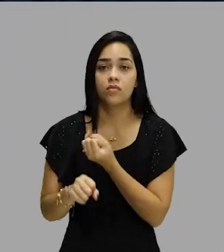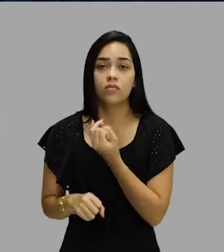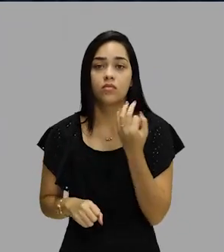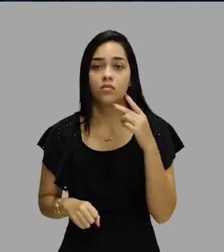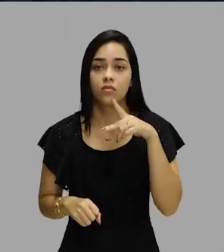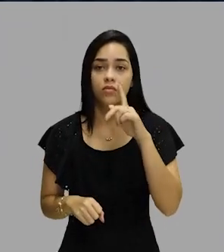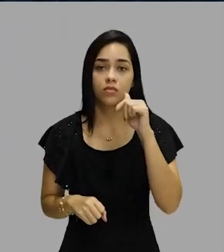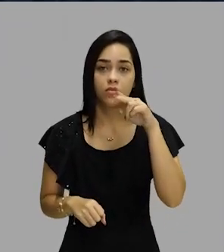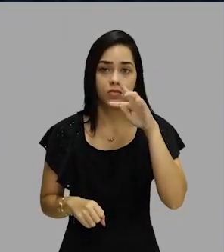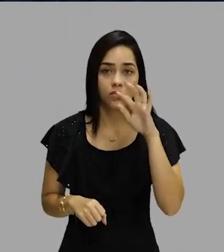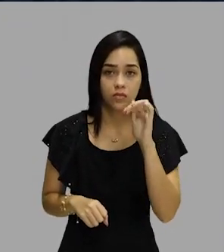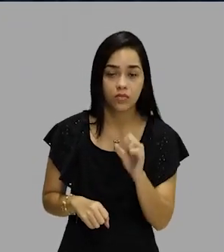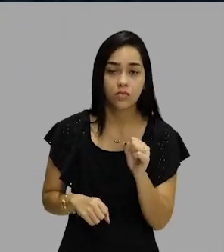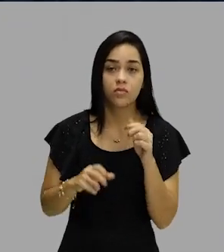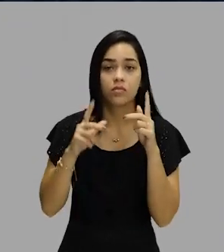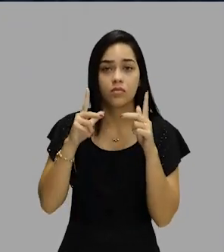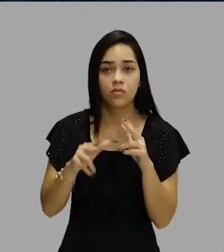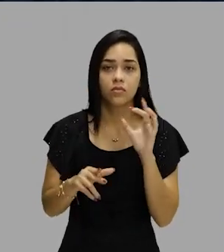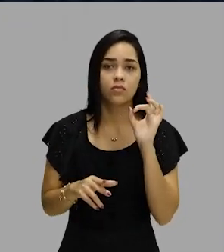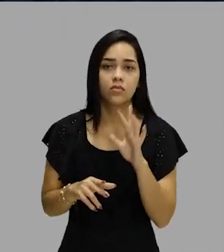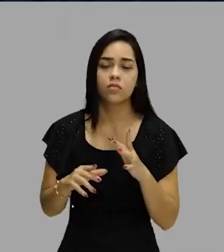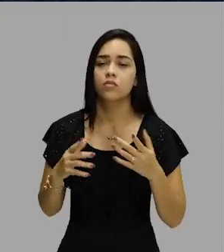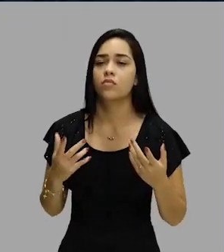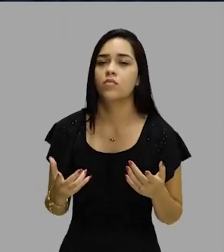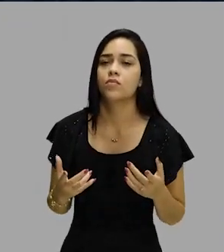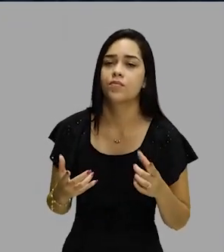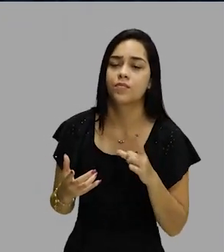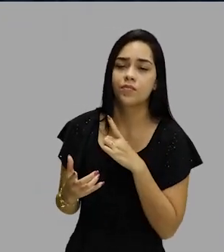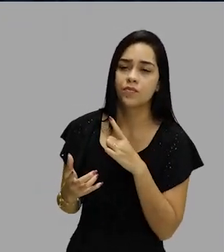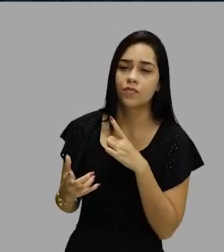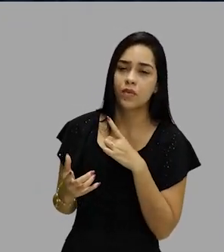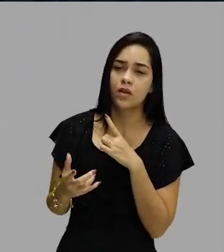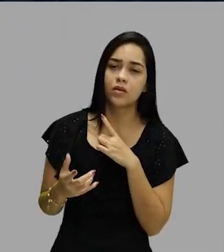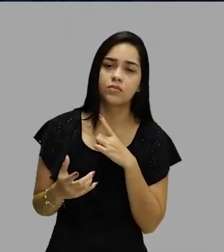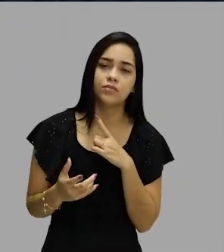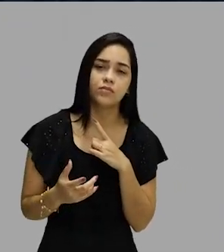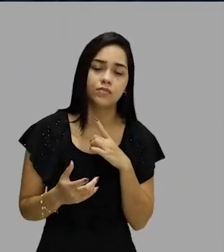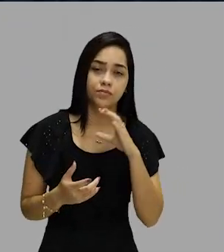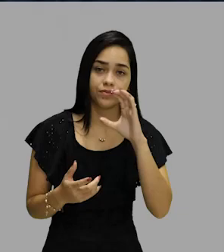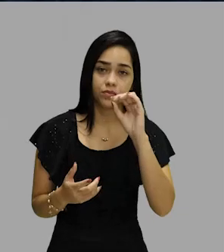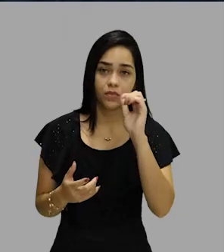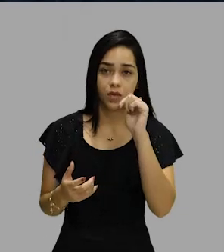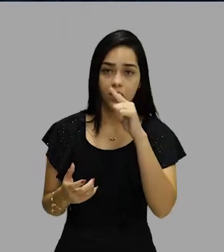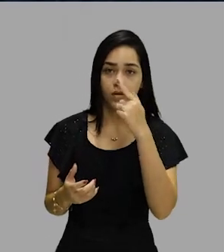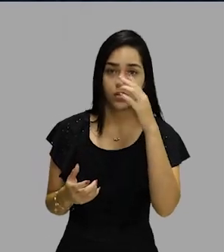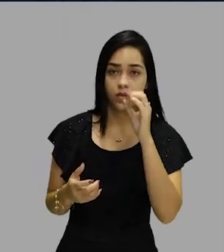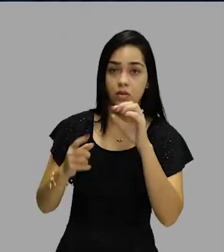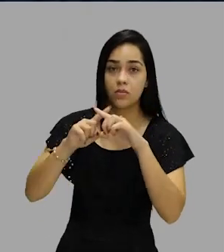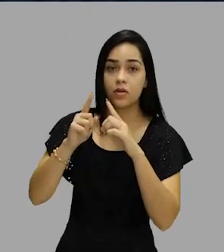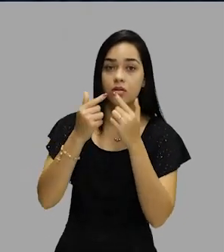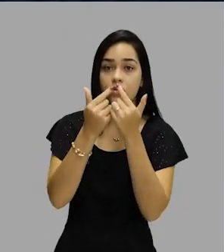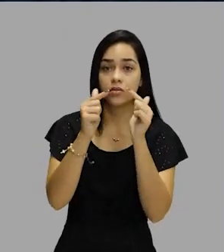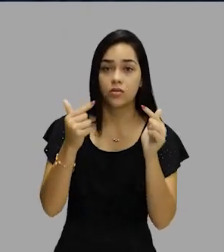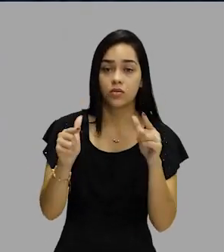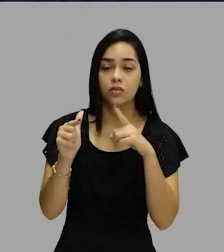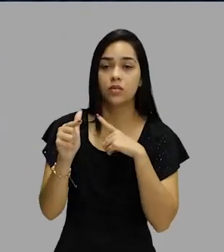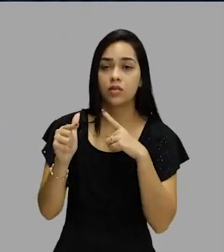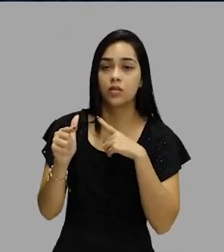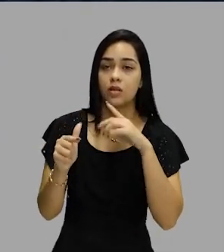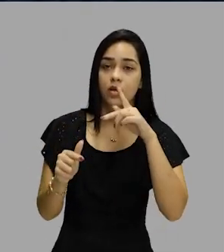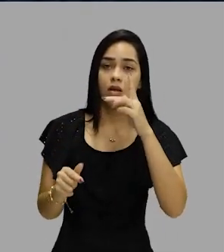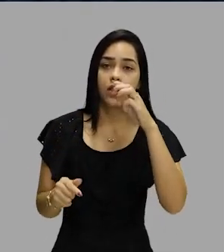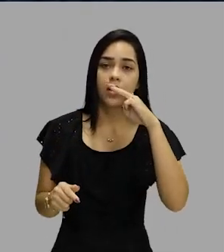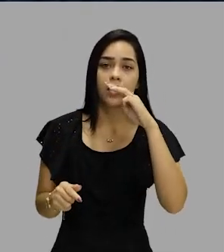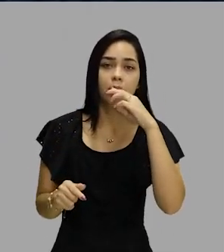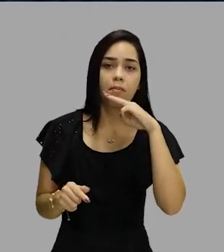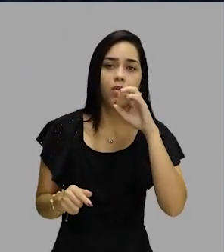plaquetas está correta. Não apenas na questão de coagulação sanguínea, mas outras doenças como